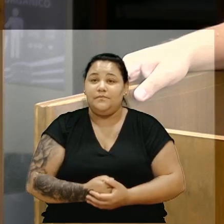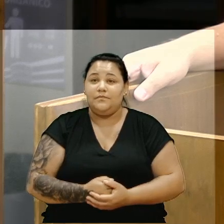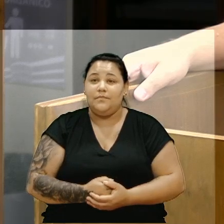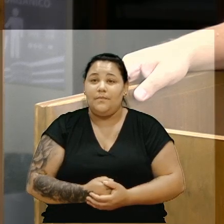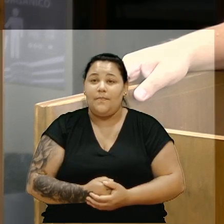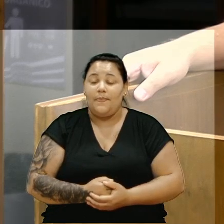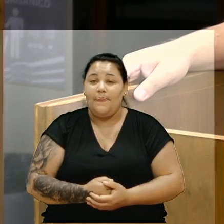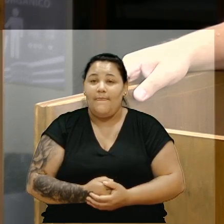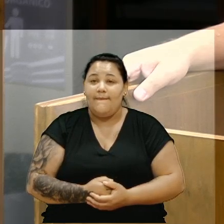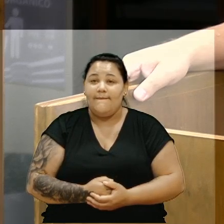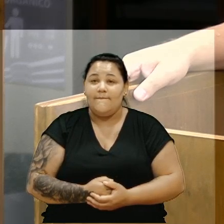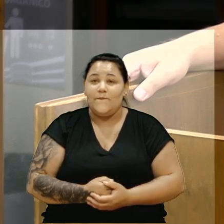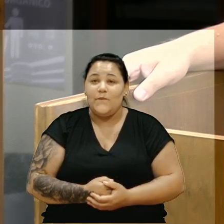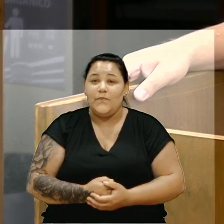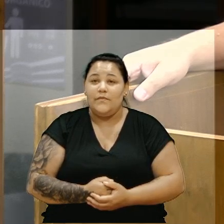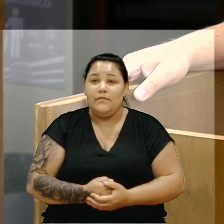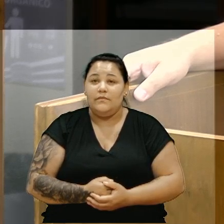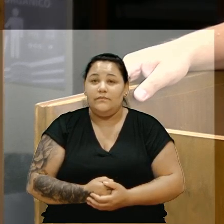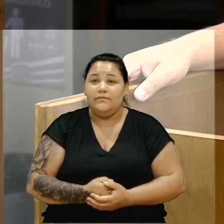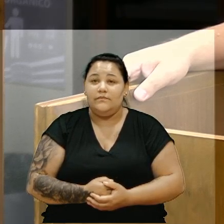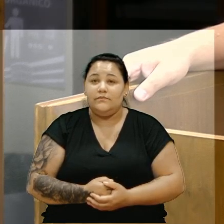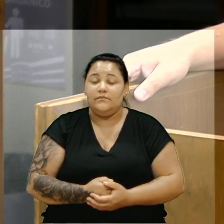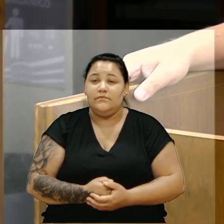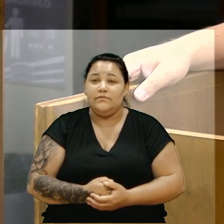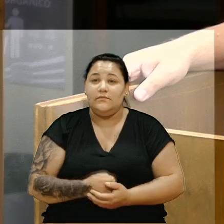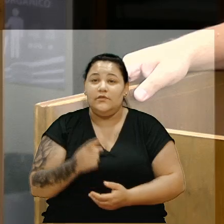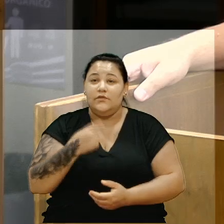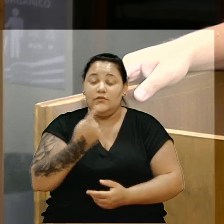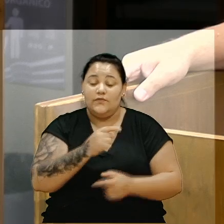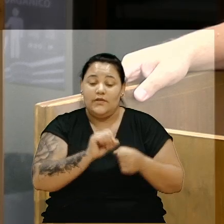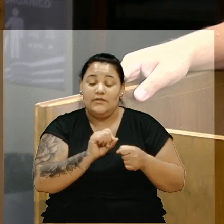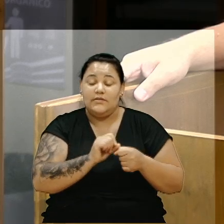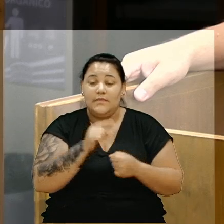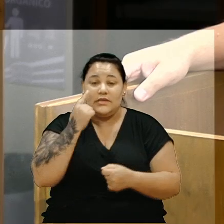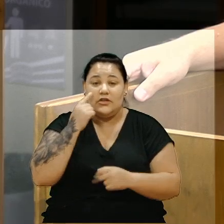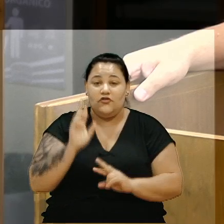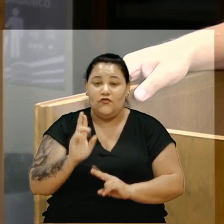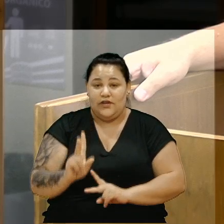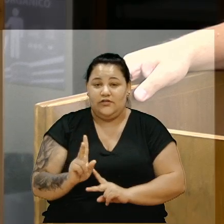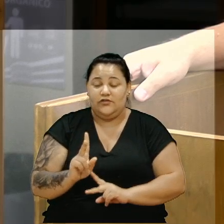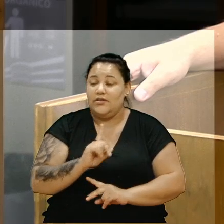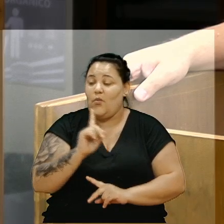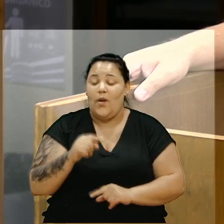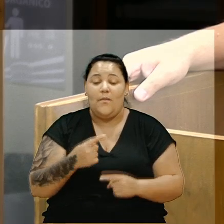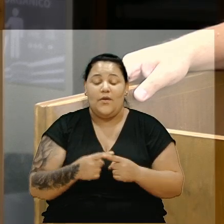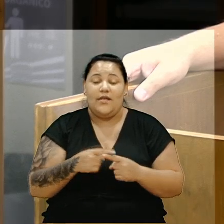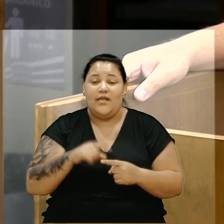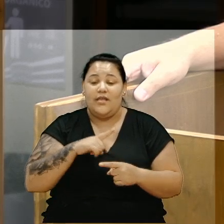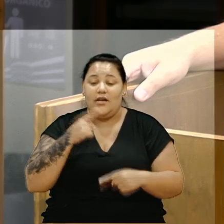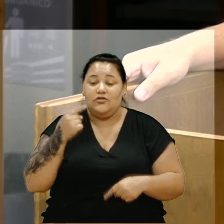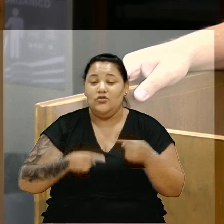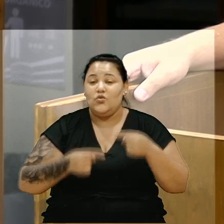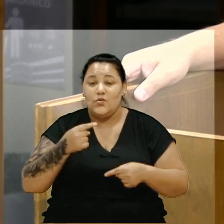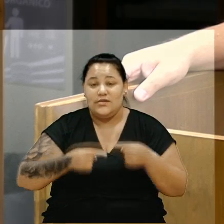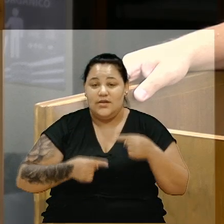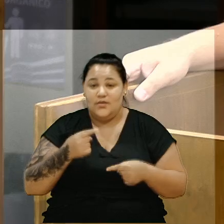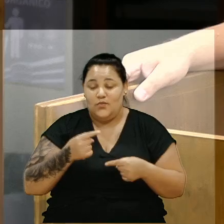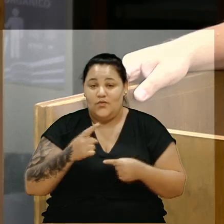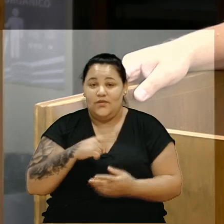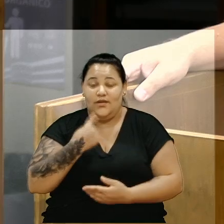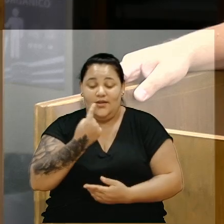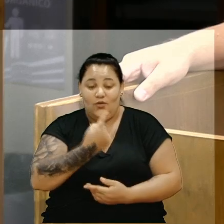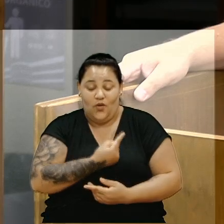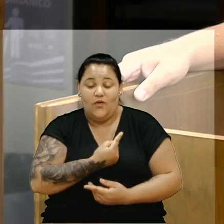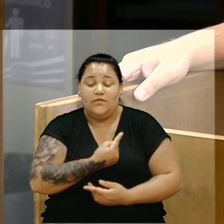nos faz pensar diferente no nosso entendimento ideológico. E não é porque tem esse debate que nós vamos